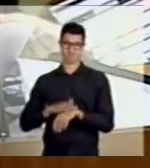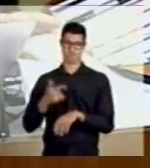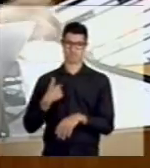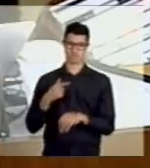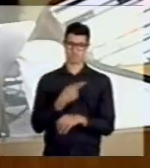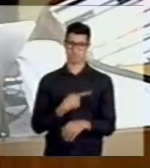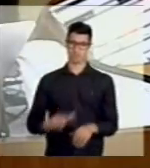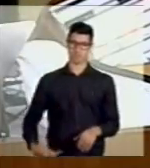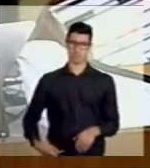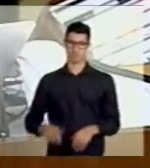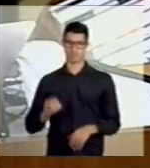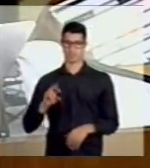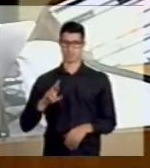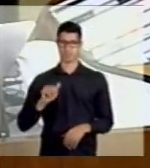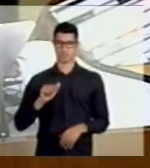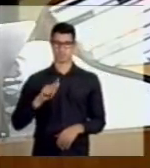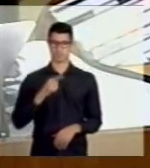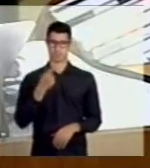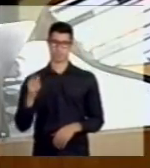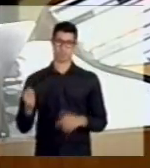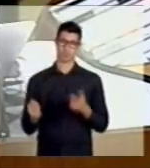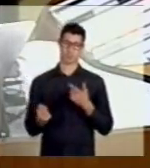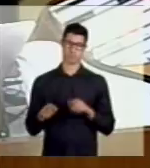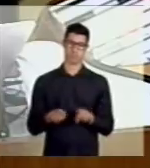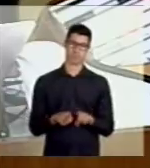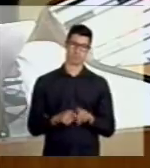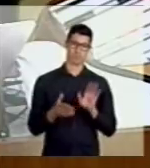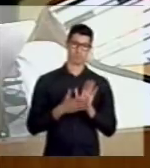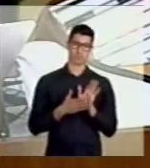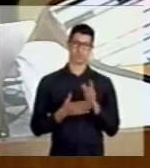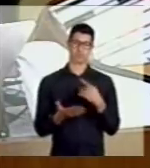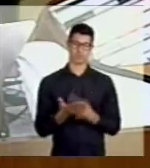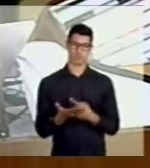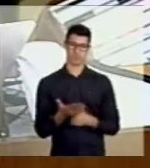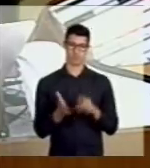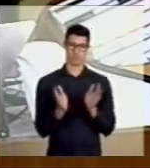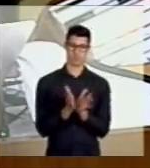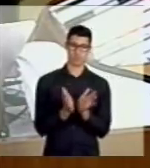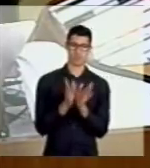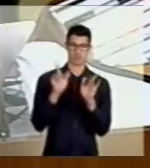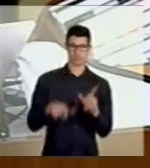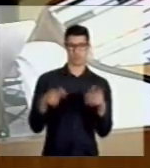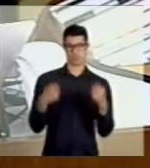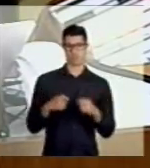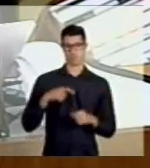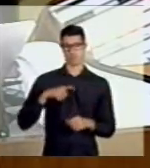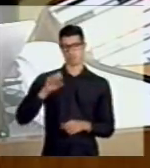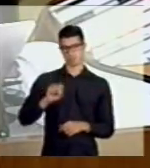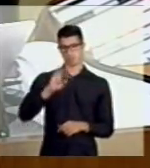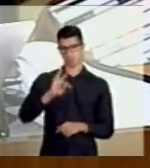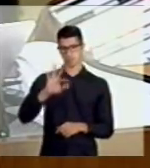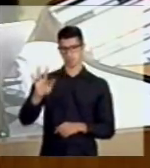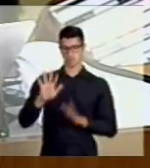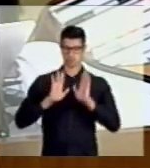a presidência do órgão. Contudo, em se tratando de acordos coletivos, é necessário que o Supremo Tribunal Federal